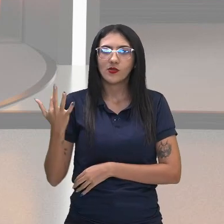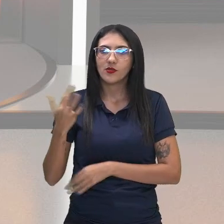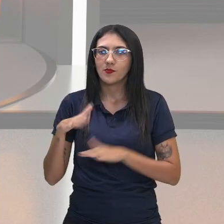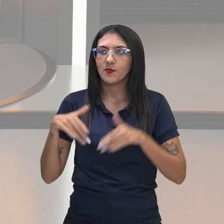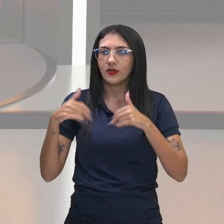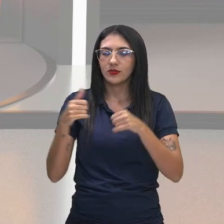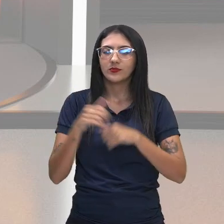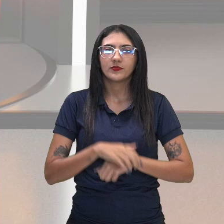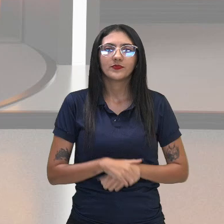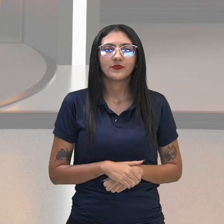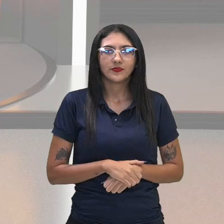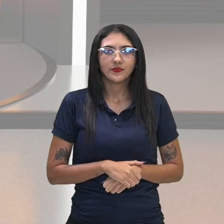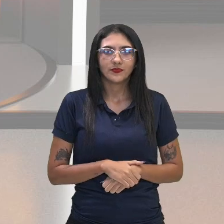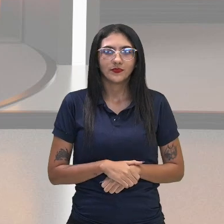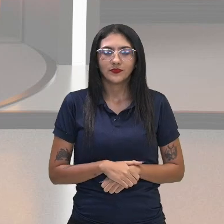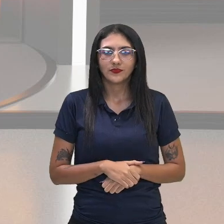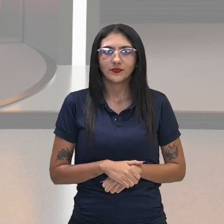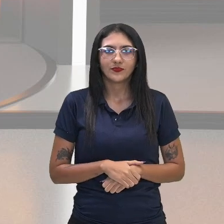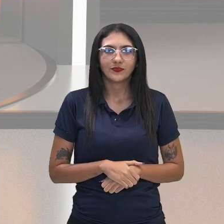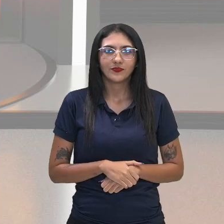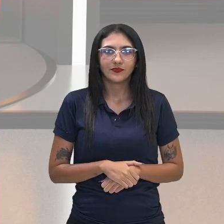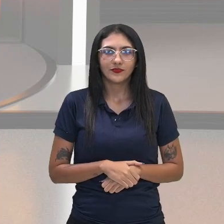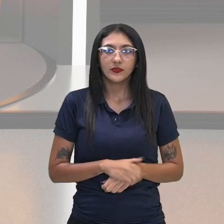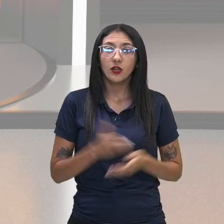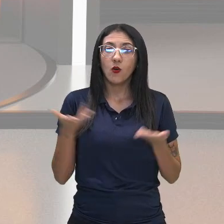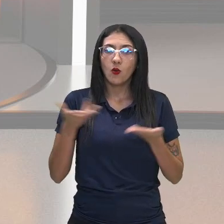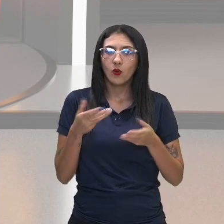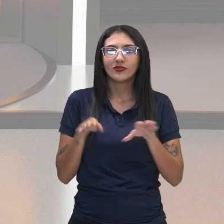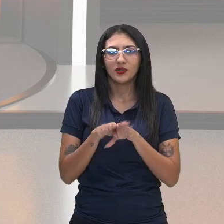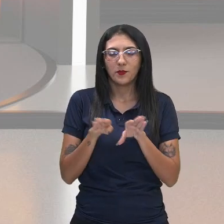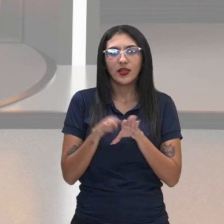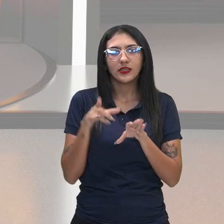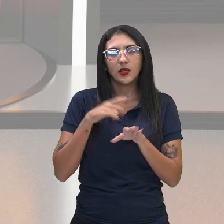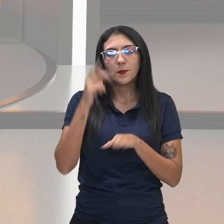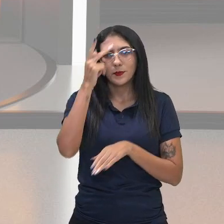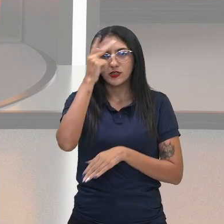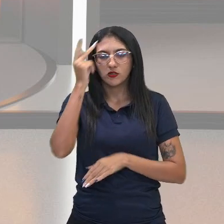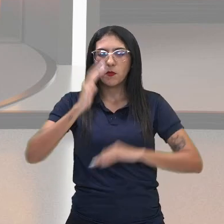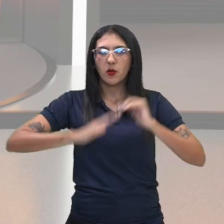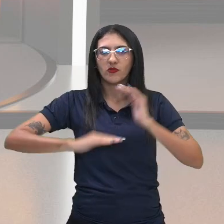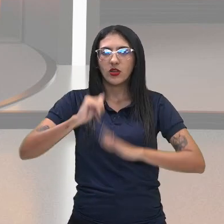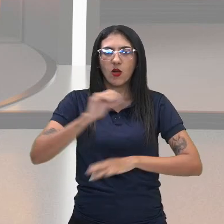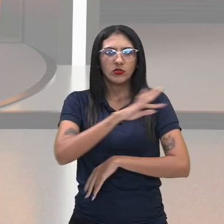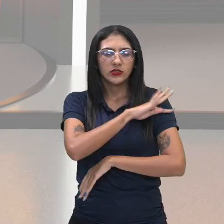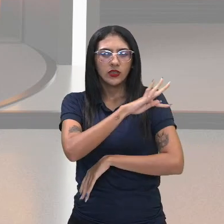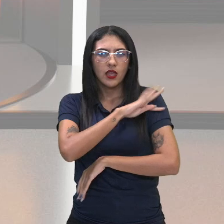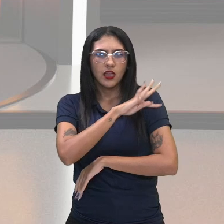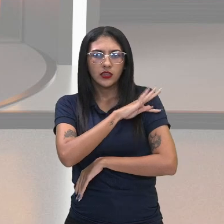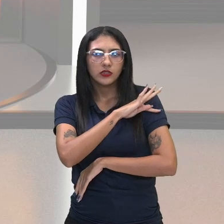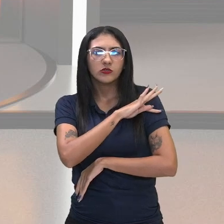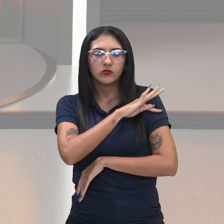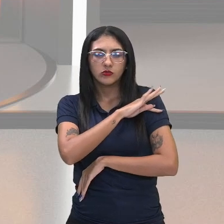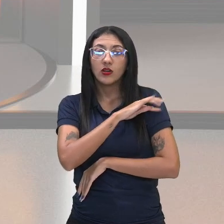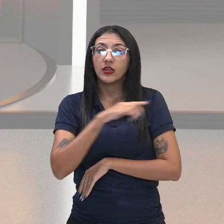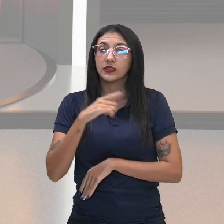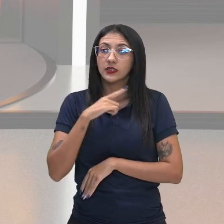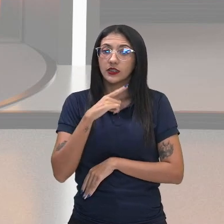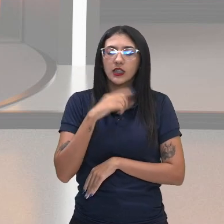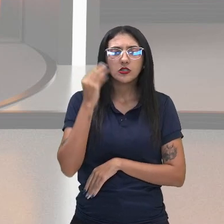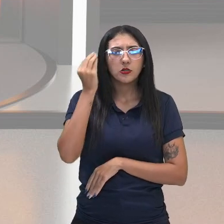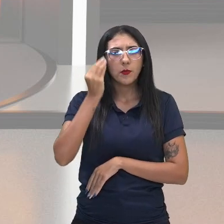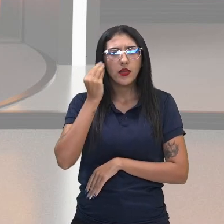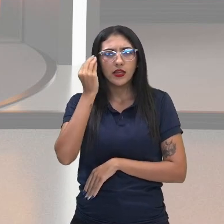Hoje em dia também nós não temos os técnicos agrícolas, os engenheiros agrônomos que ajudam justamente nessa parte,